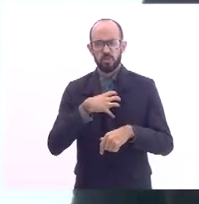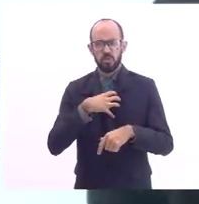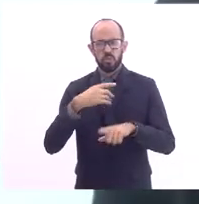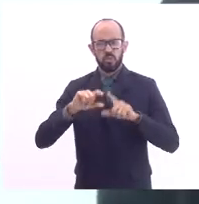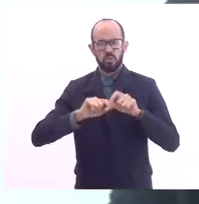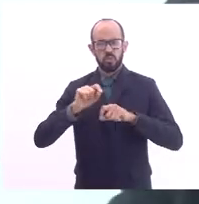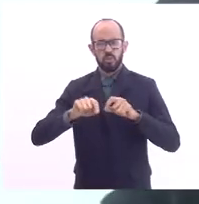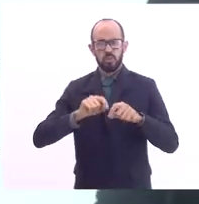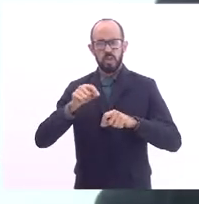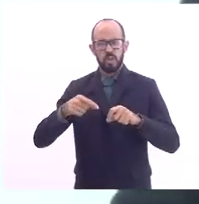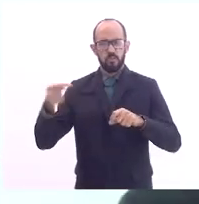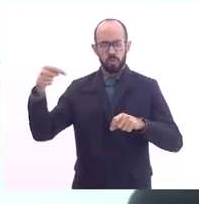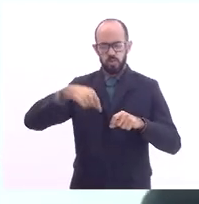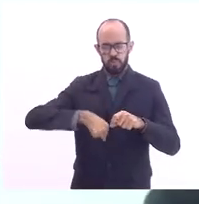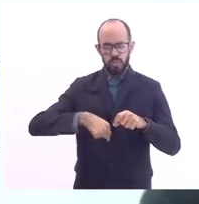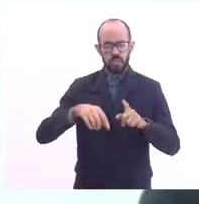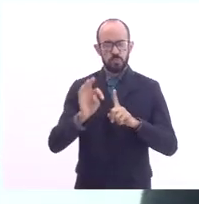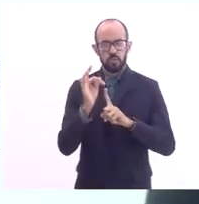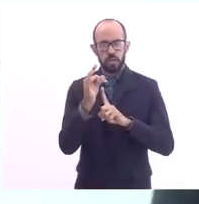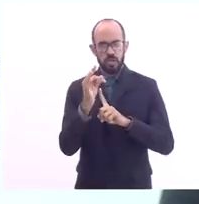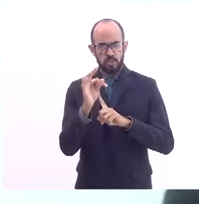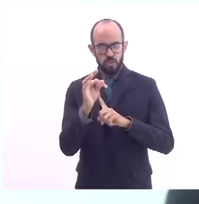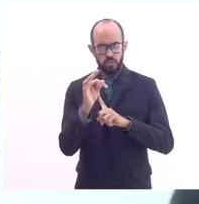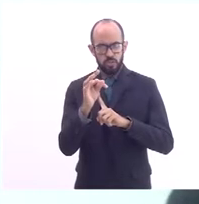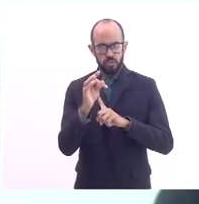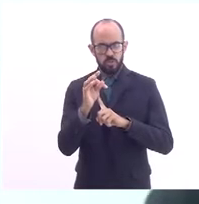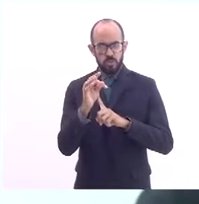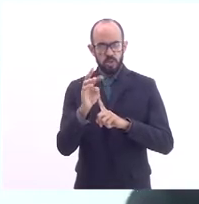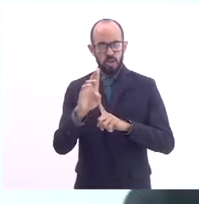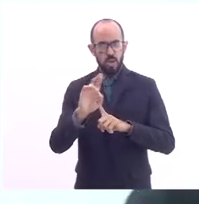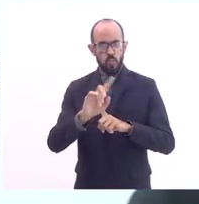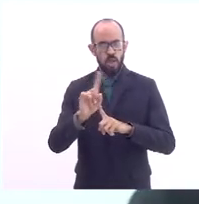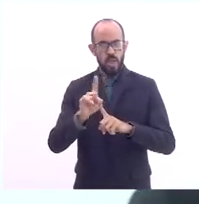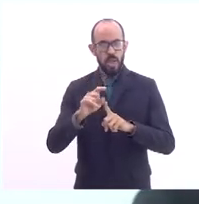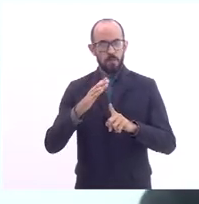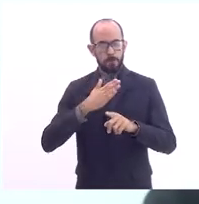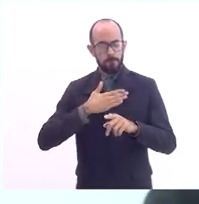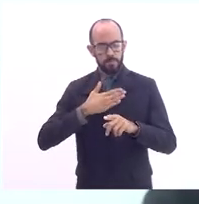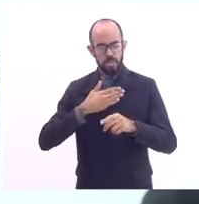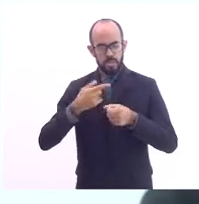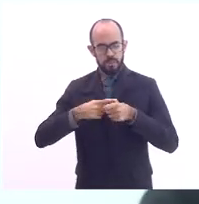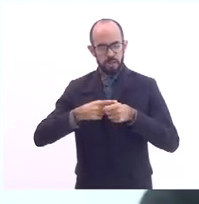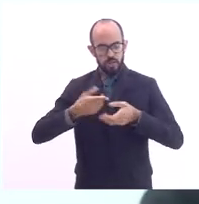por Teresópolis, que não é minha cidade natal, eu sou nascido e criado em Duque de Caxias, minha